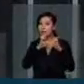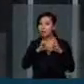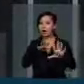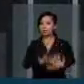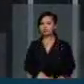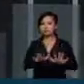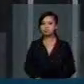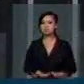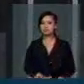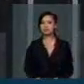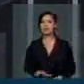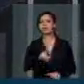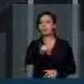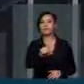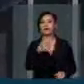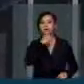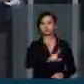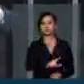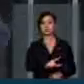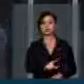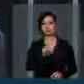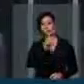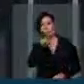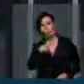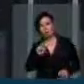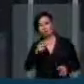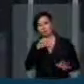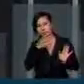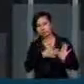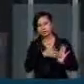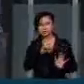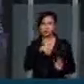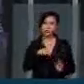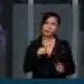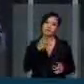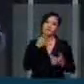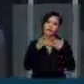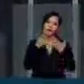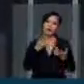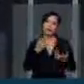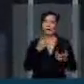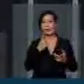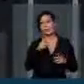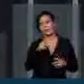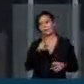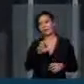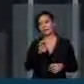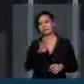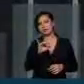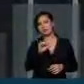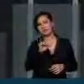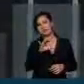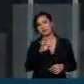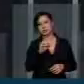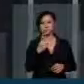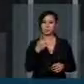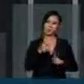da Dilma. Em um mês e meio, 10 minutos na televisão em 10 dias, isso é uma